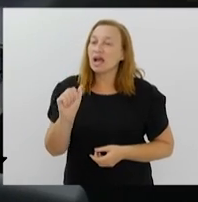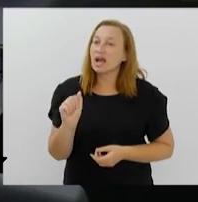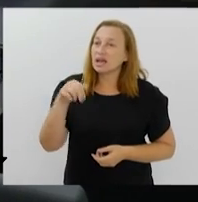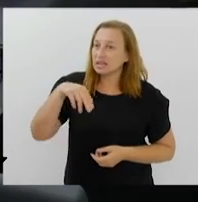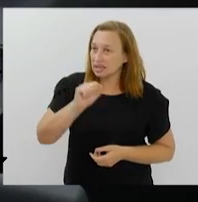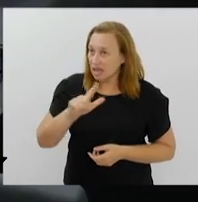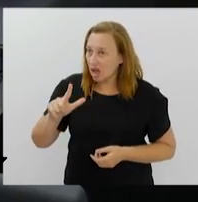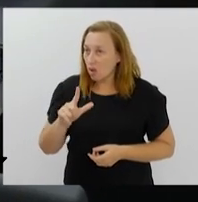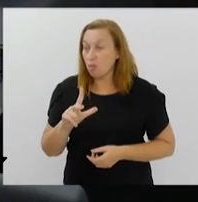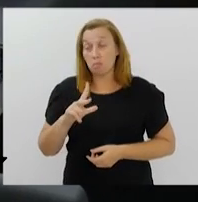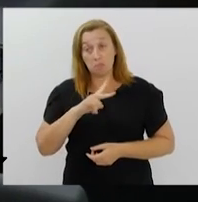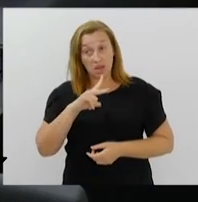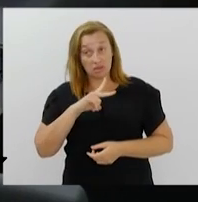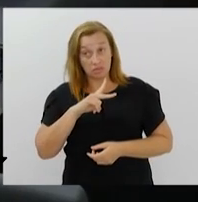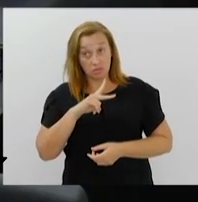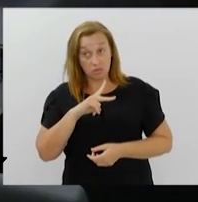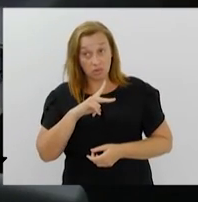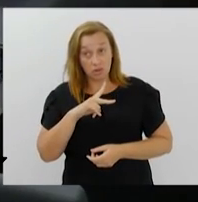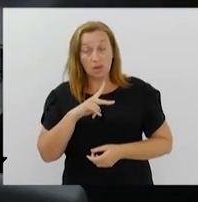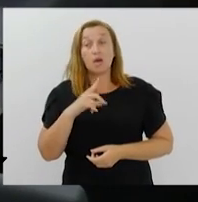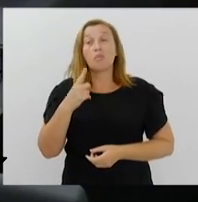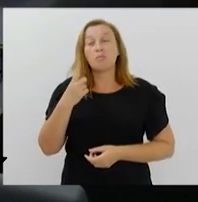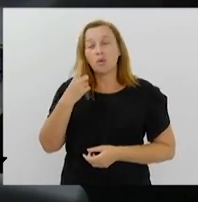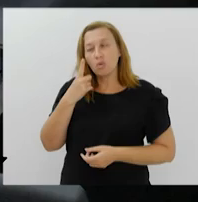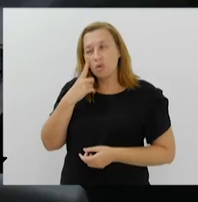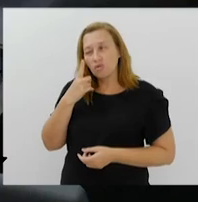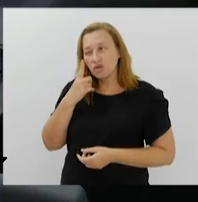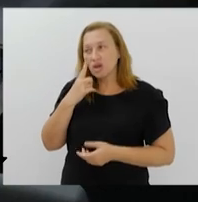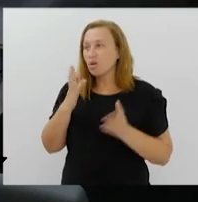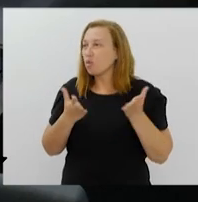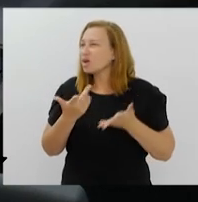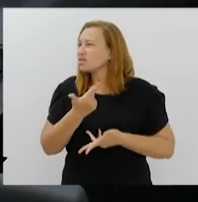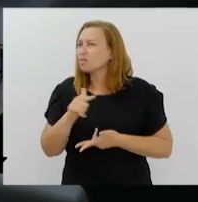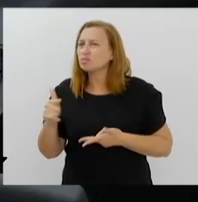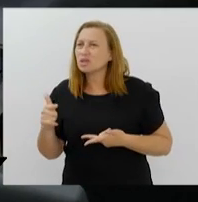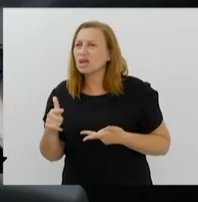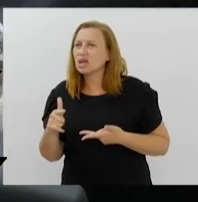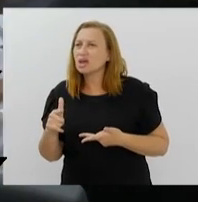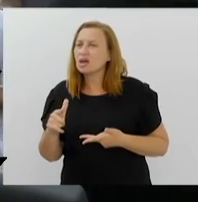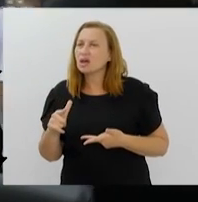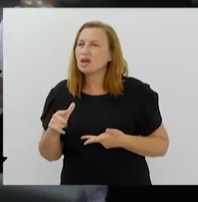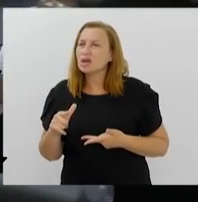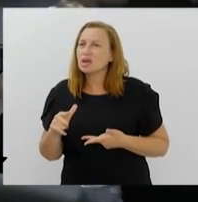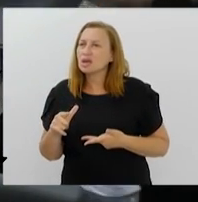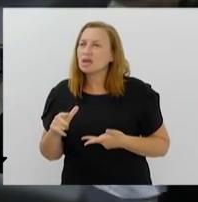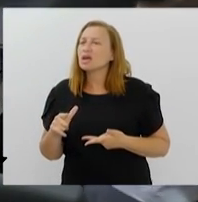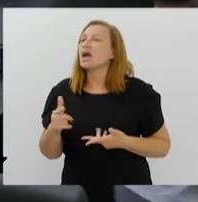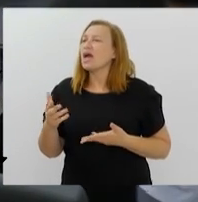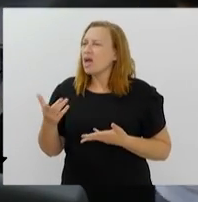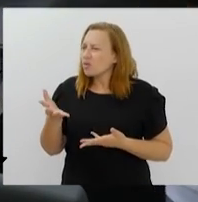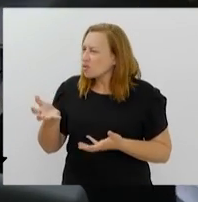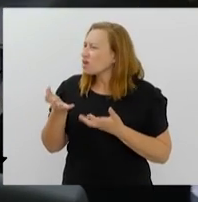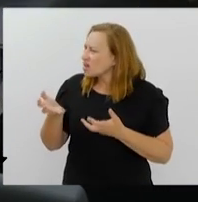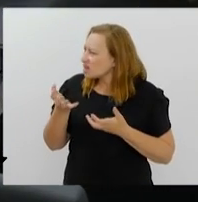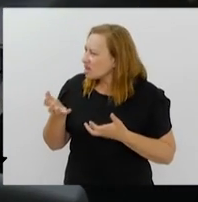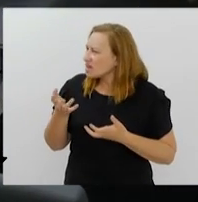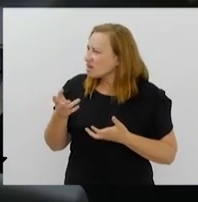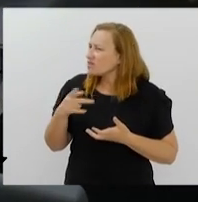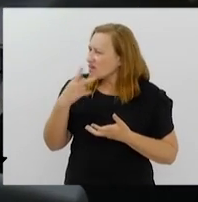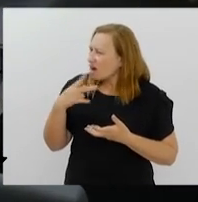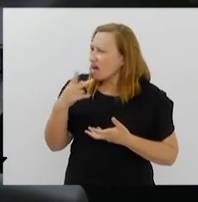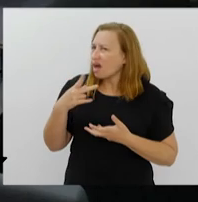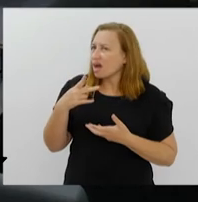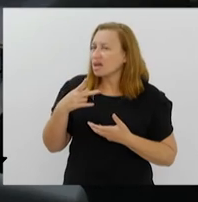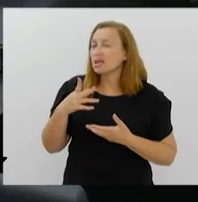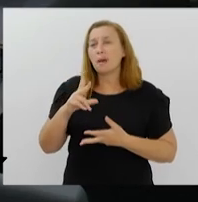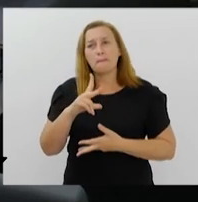individualizado Porque pelo que se entendeu não existe não é isso que eu ia eu ia chegar Nisso